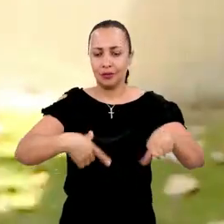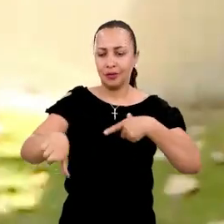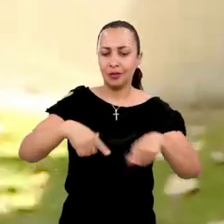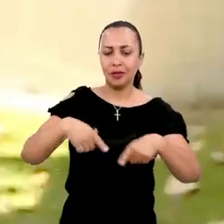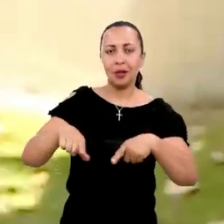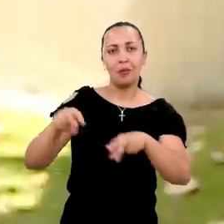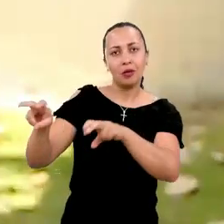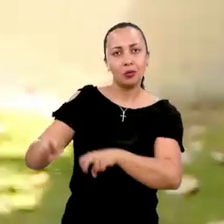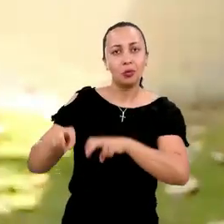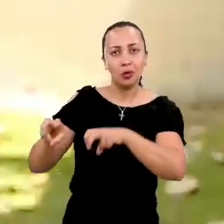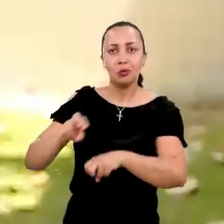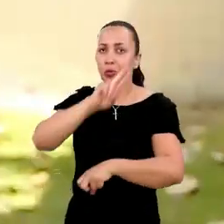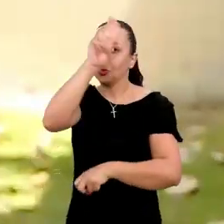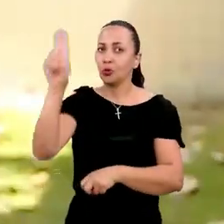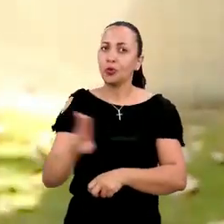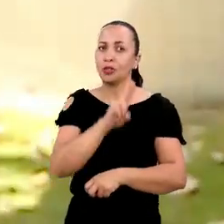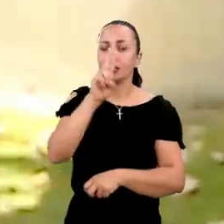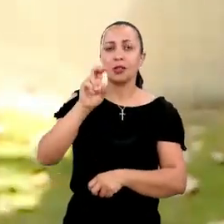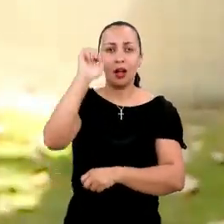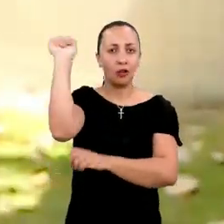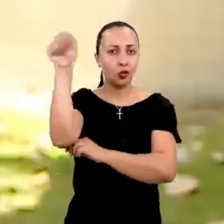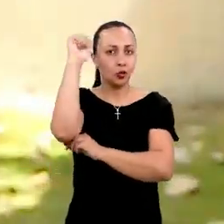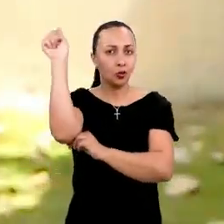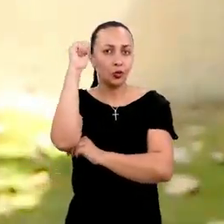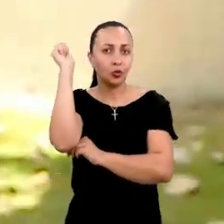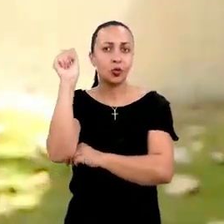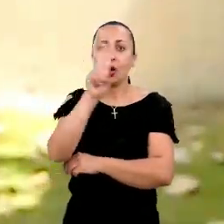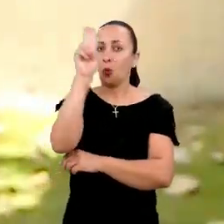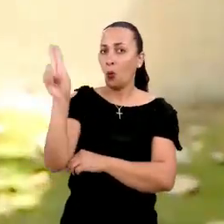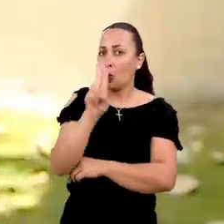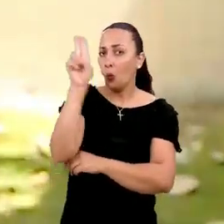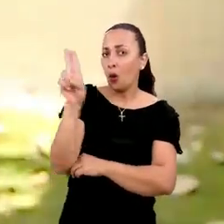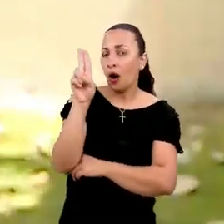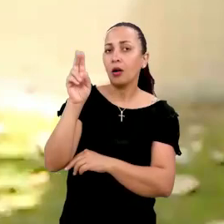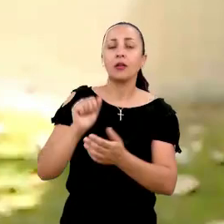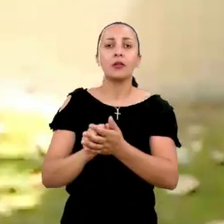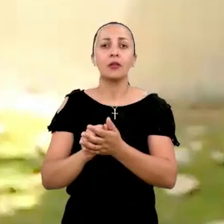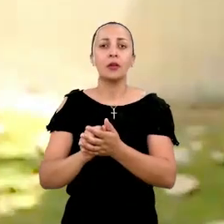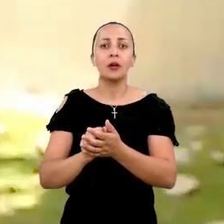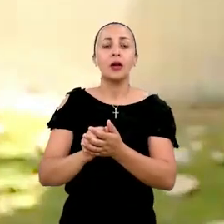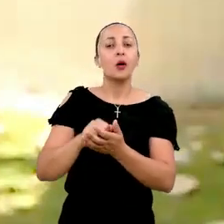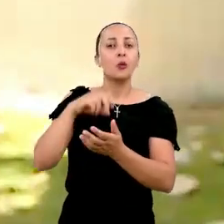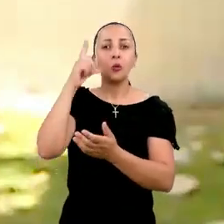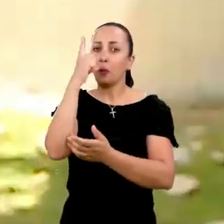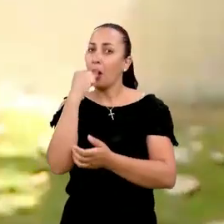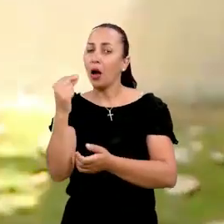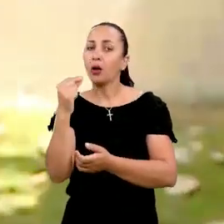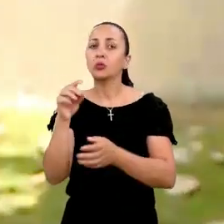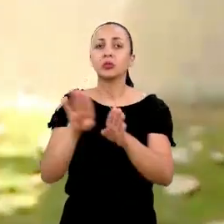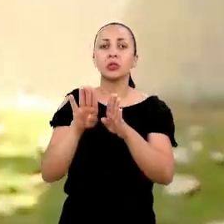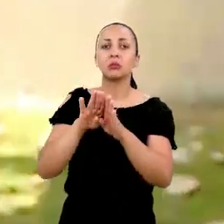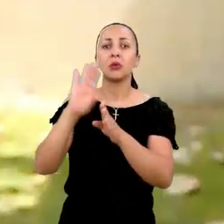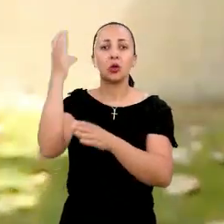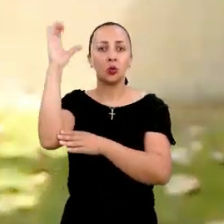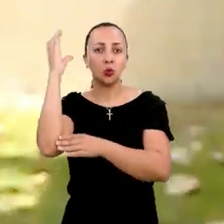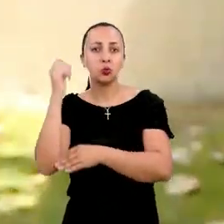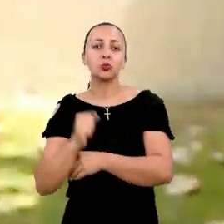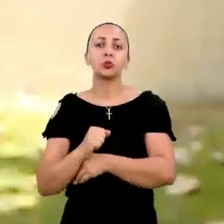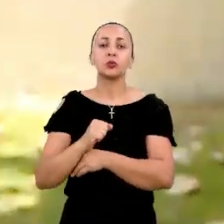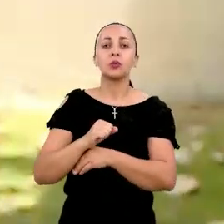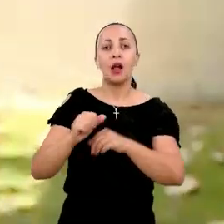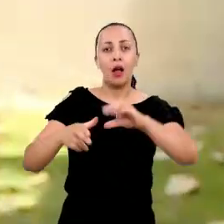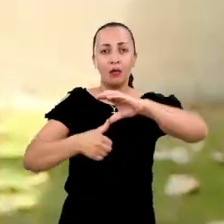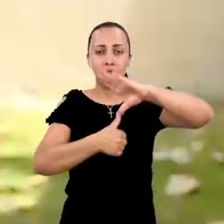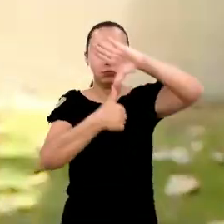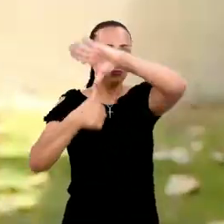que atuam no campo universitário na Argentina, no Uruguai, no Peru, no Chile. Na América